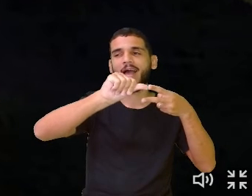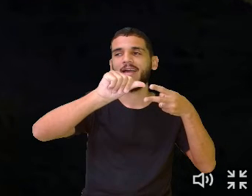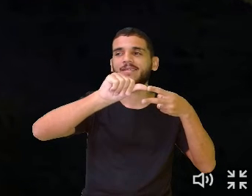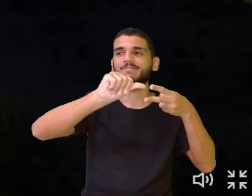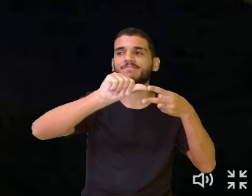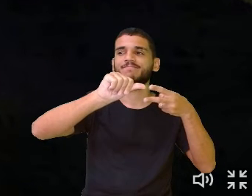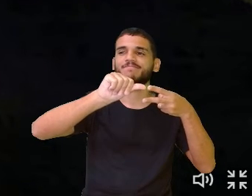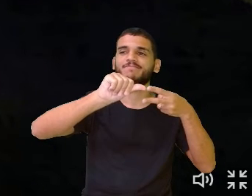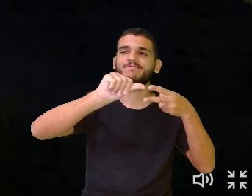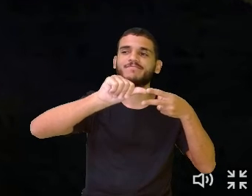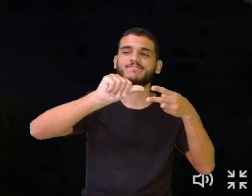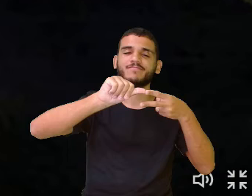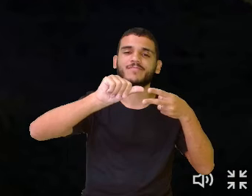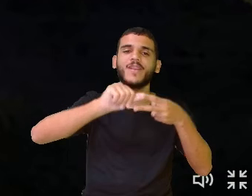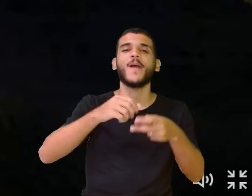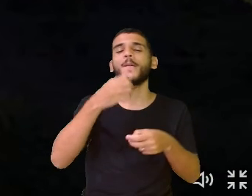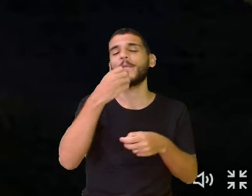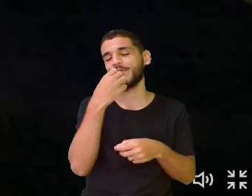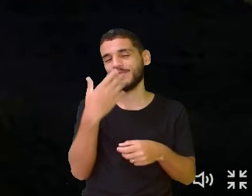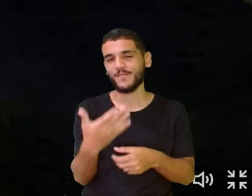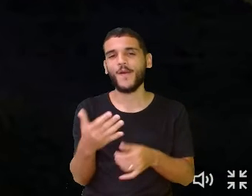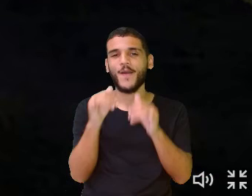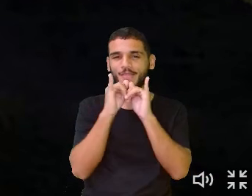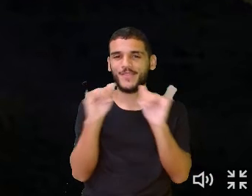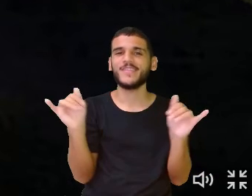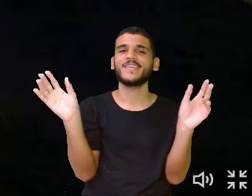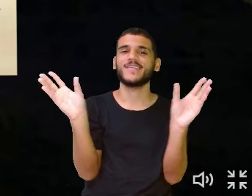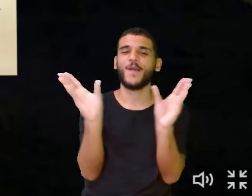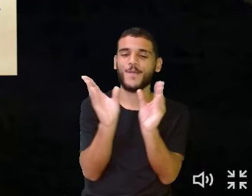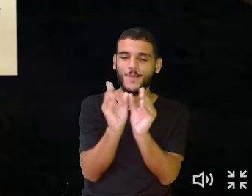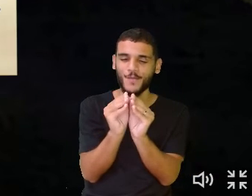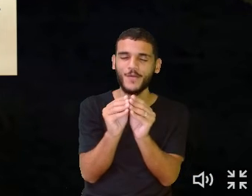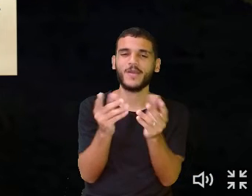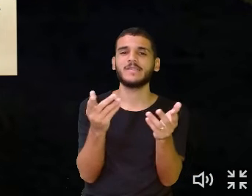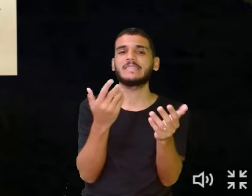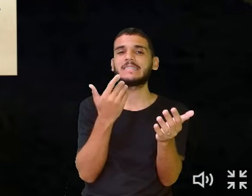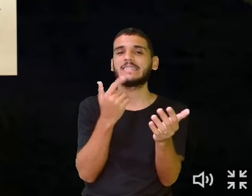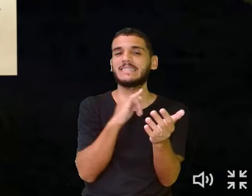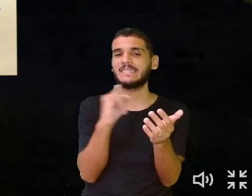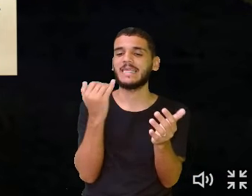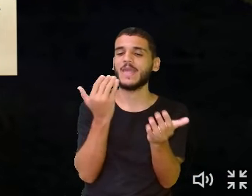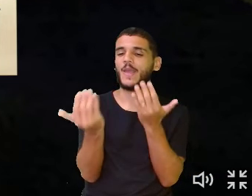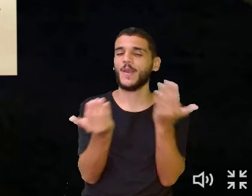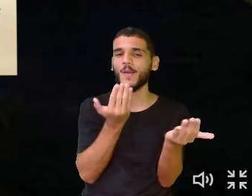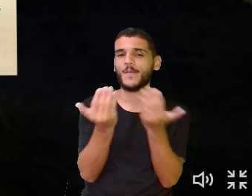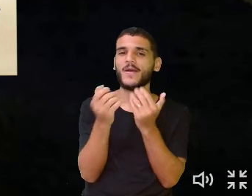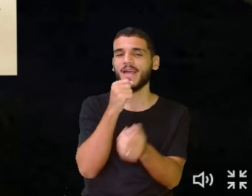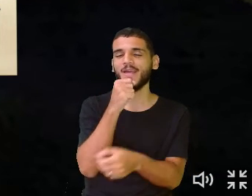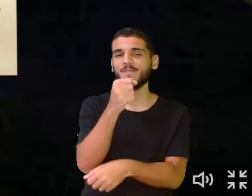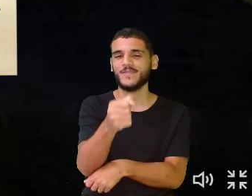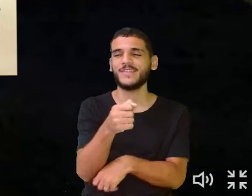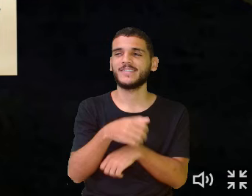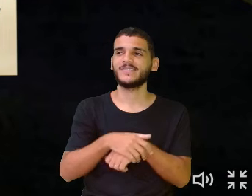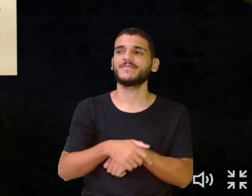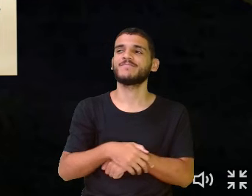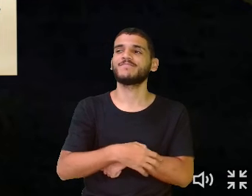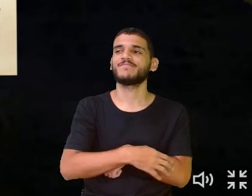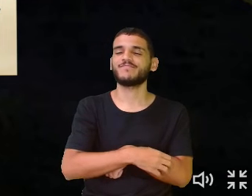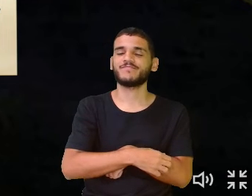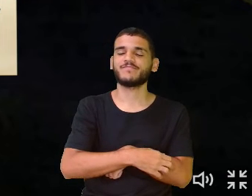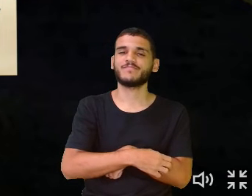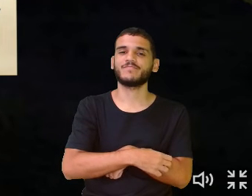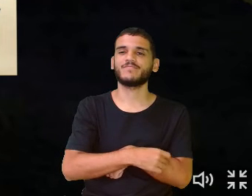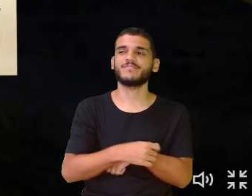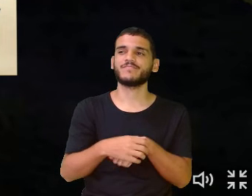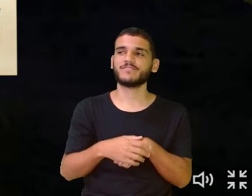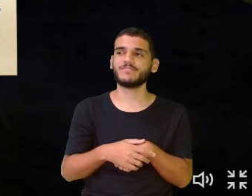A. Muito bem, a notícia ela é mais curta, não é comparada à reportagem. Ian disse que estava em dúvida.